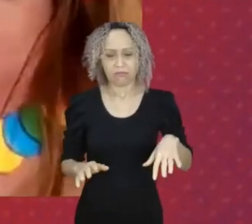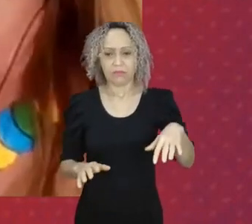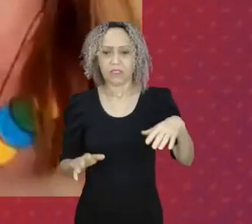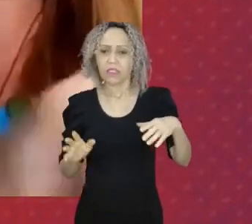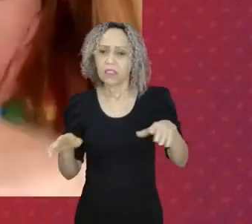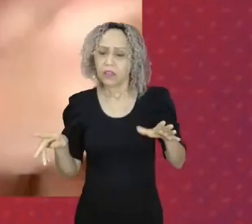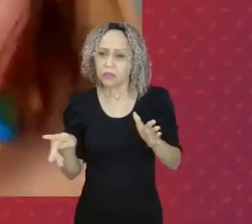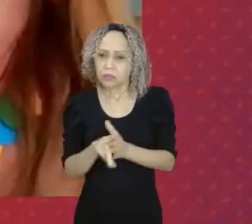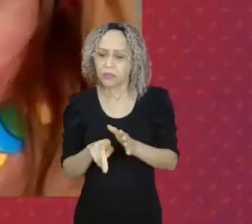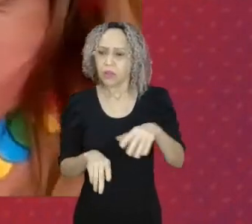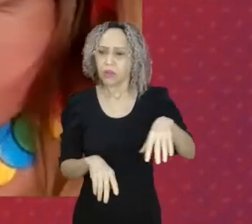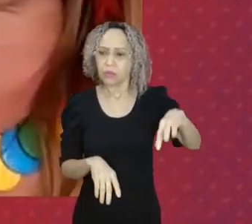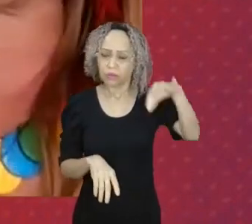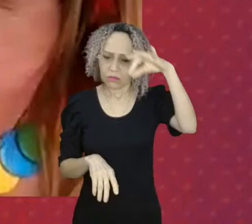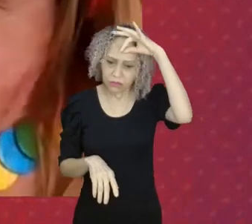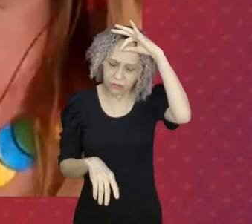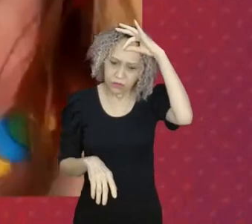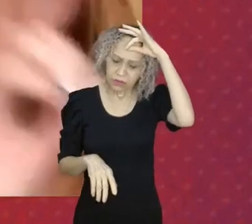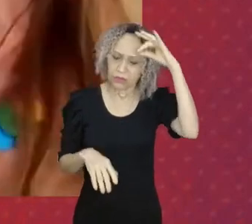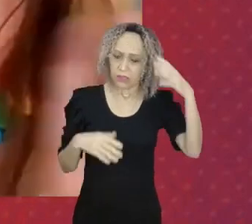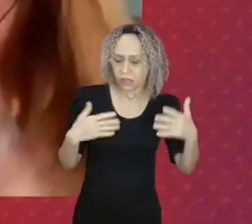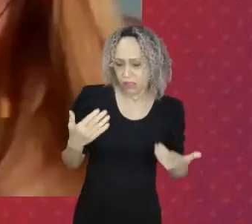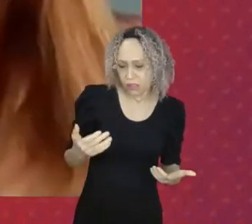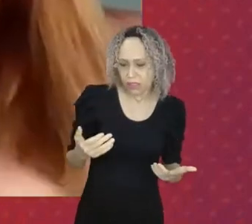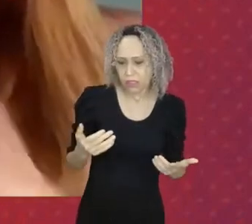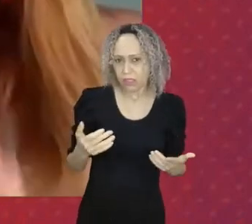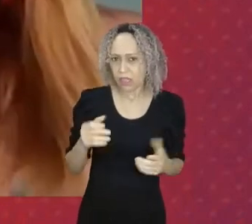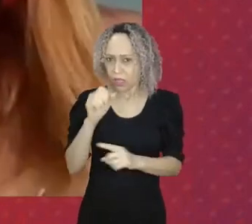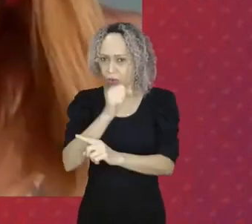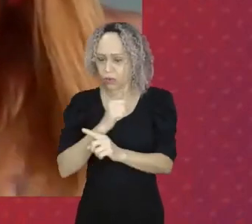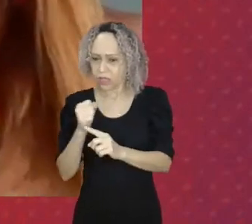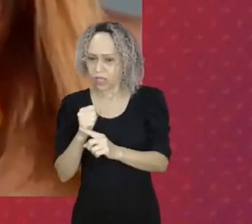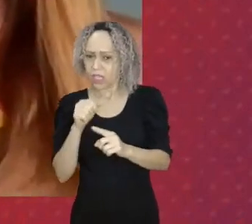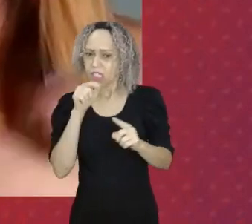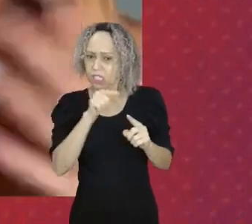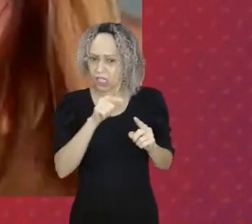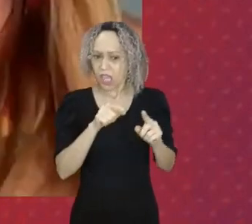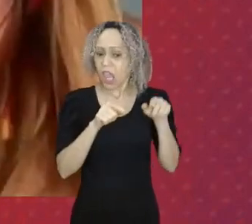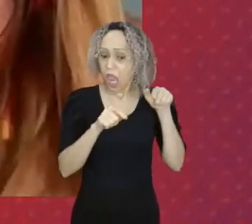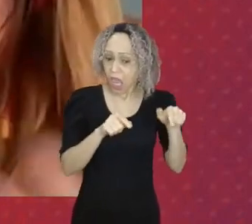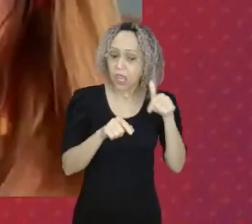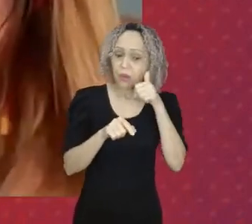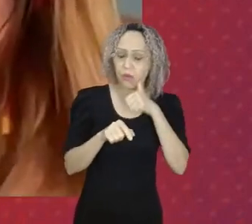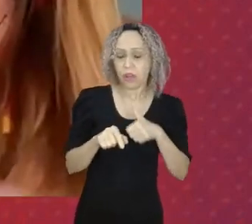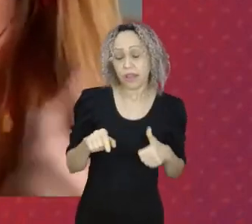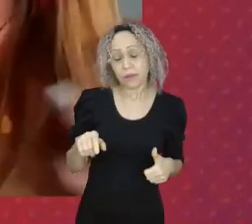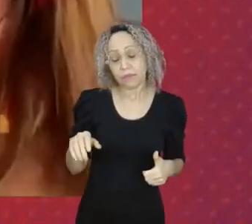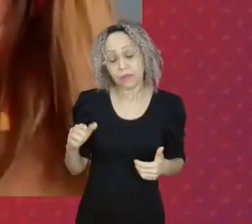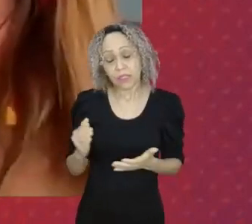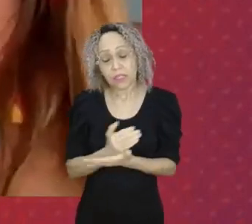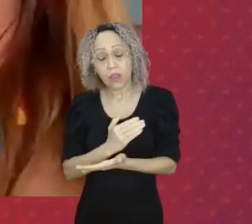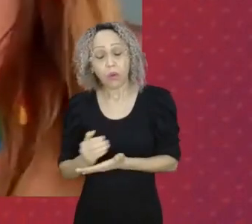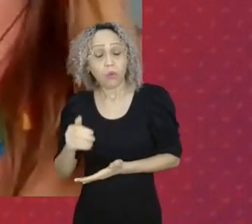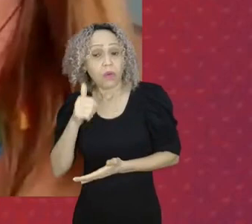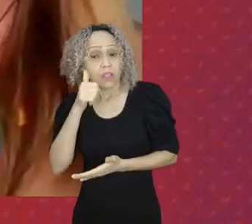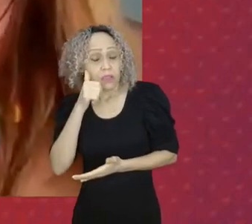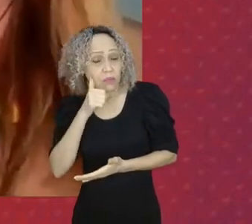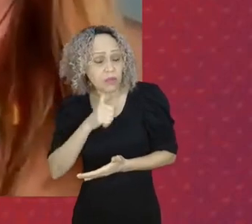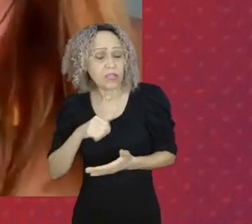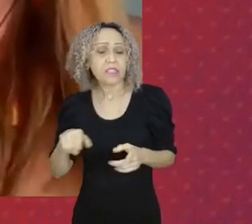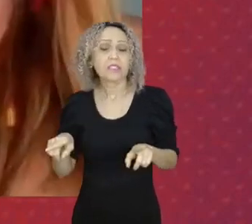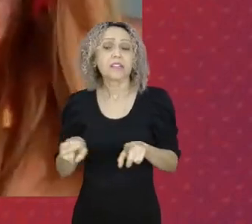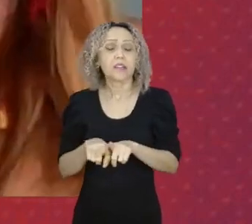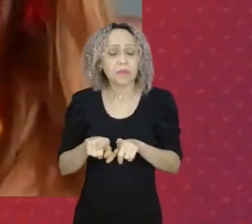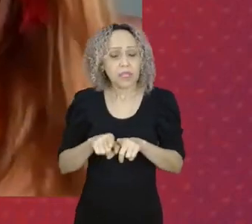determinou e nomeou como femininos, né, e tem mulheres que não nascem, que fazem o que a